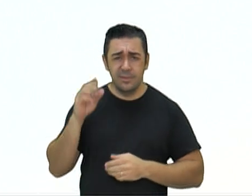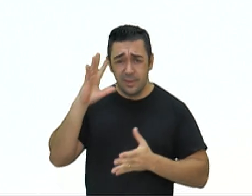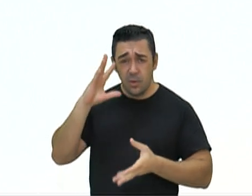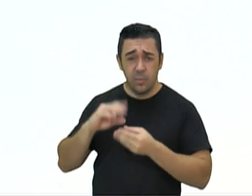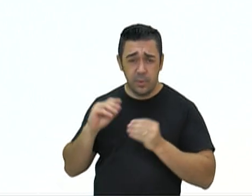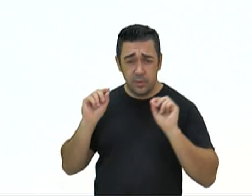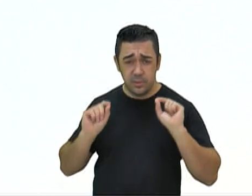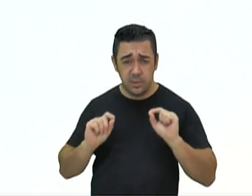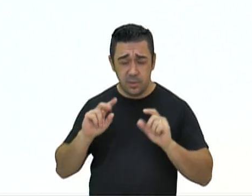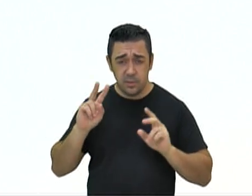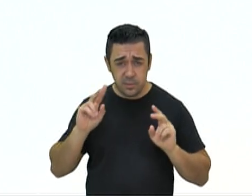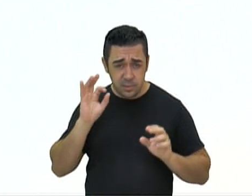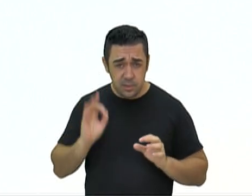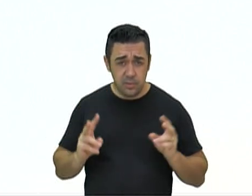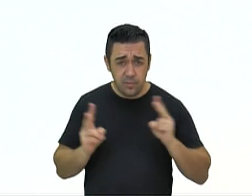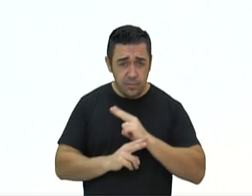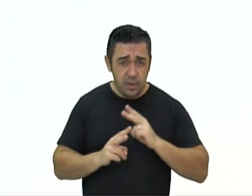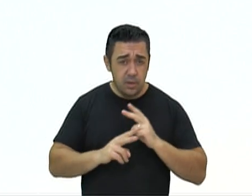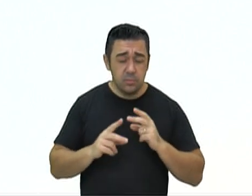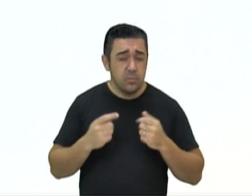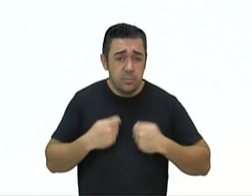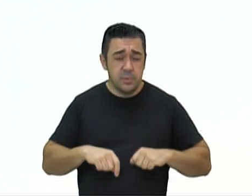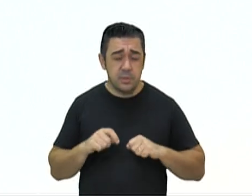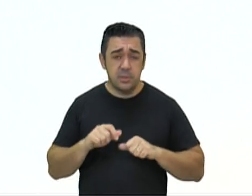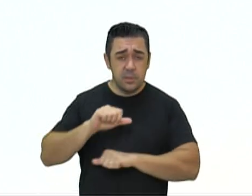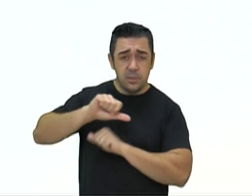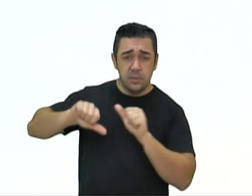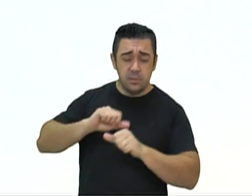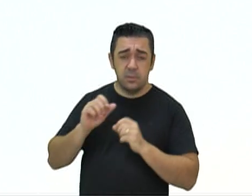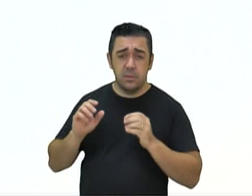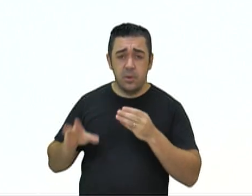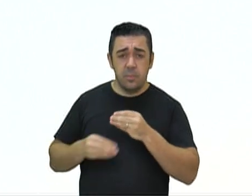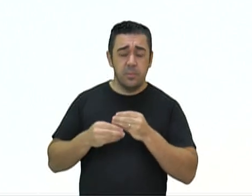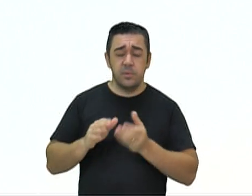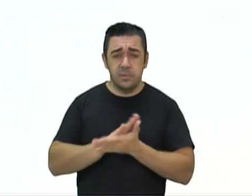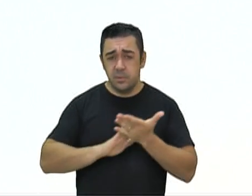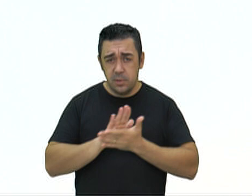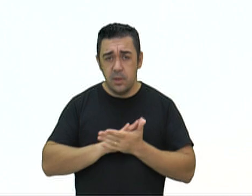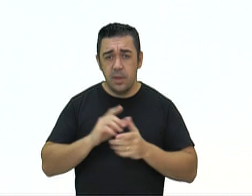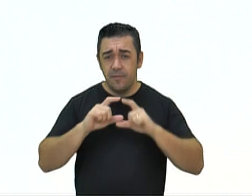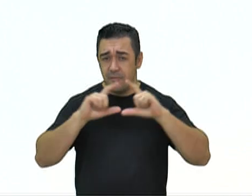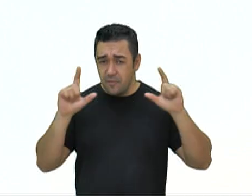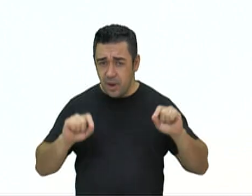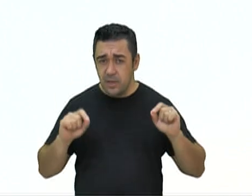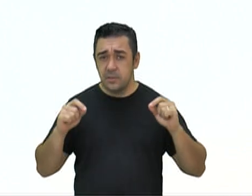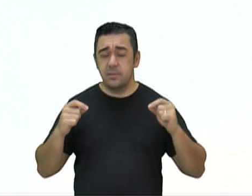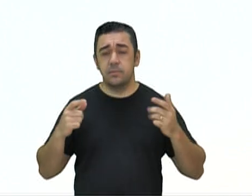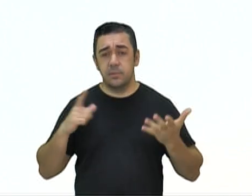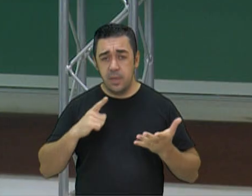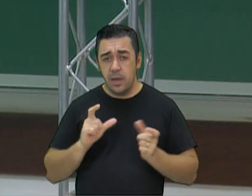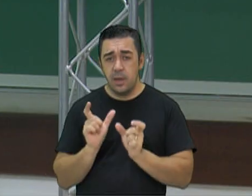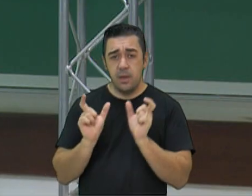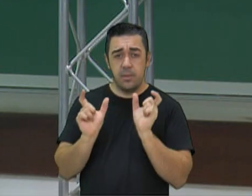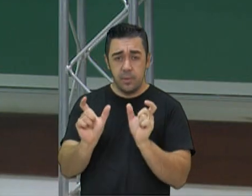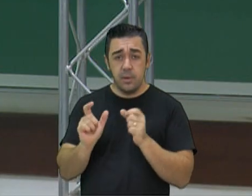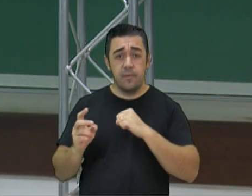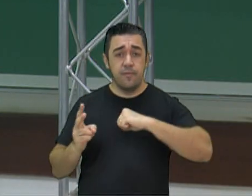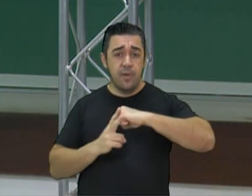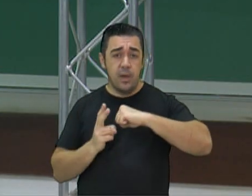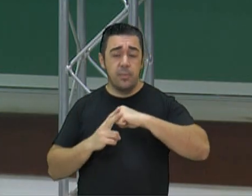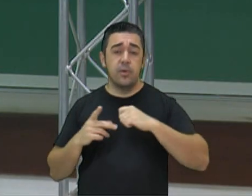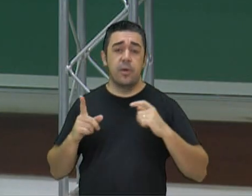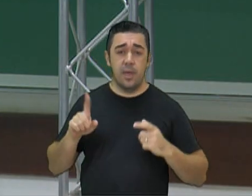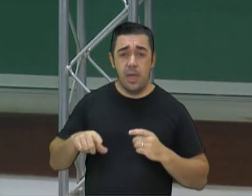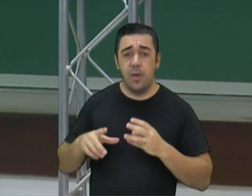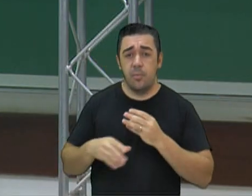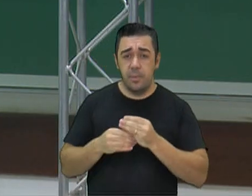vento, verbo intransitivo. Né? Então, dependendo da frase, do contexto de enunciação onde os verbos apareçam, a gente vai ter se